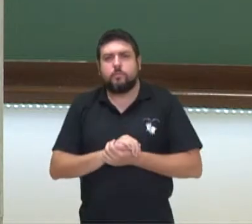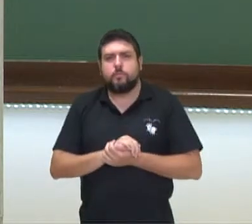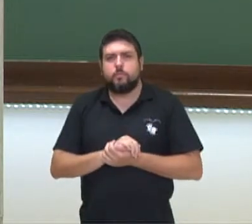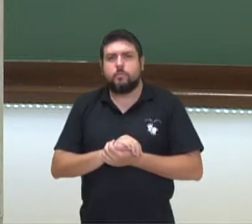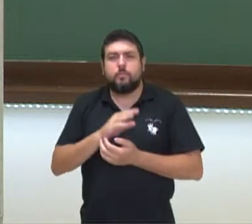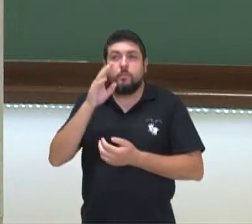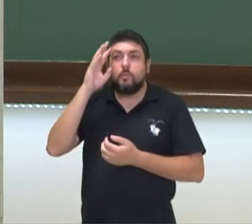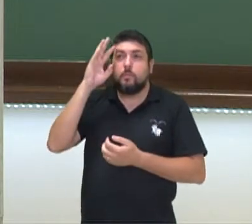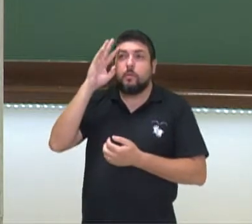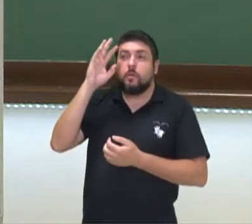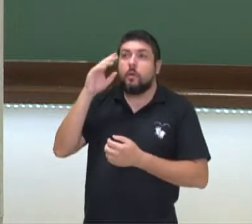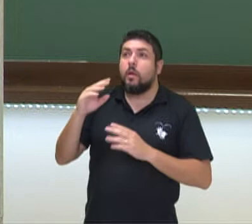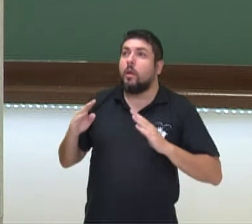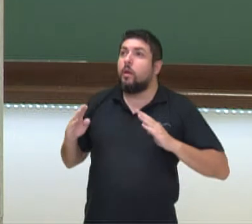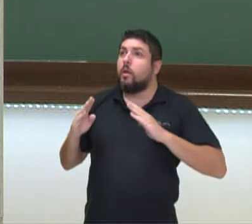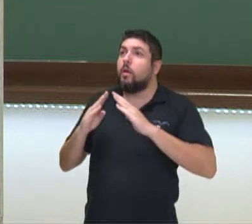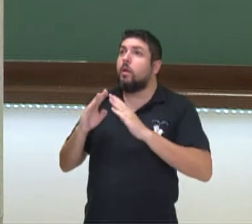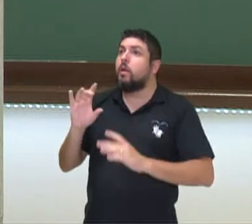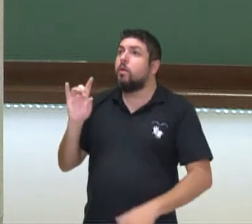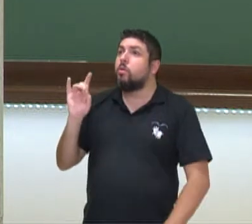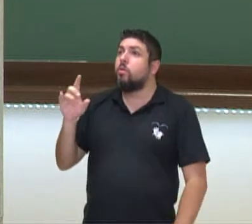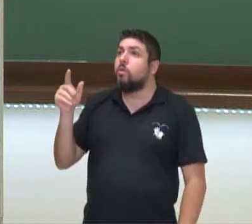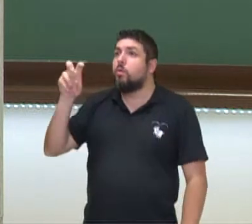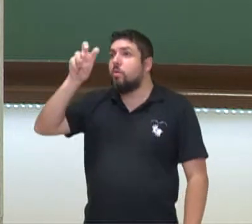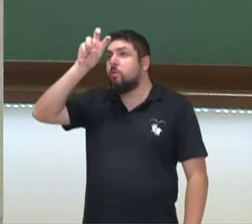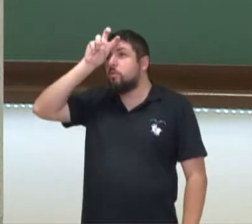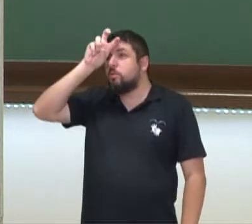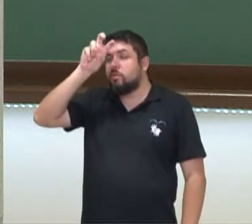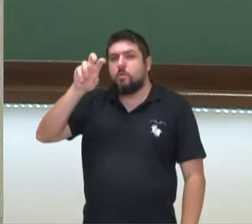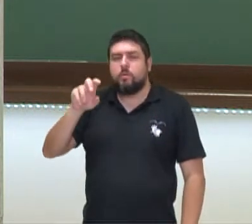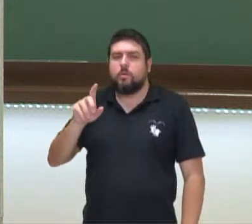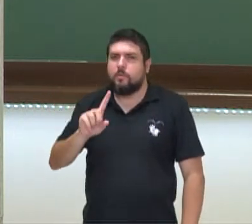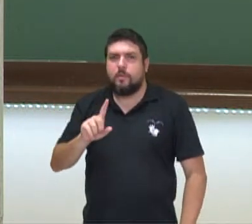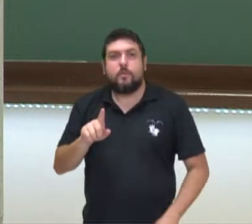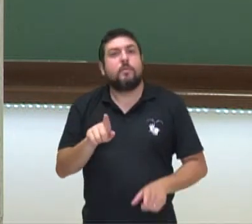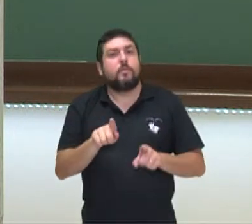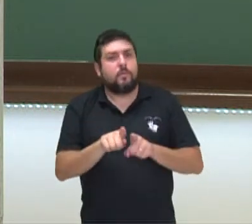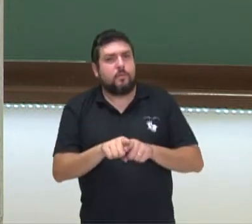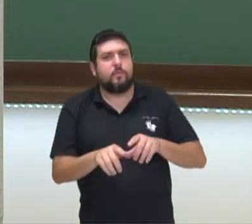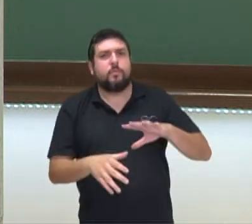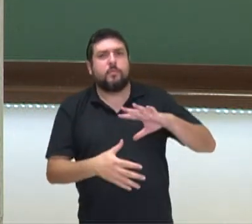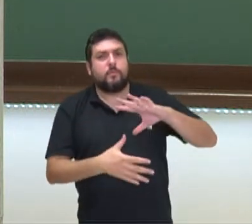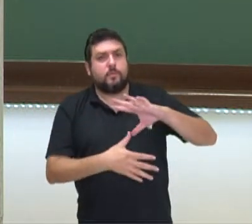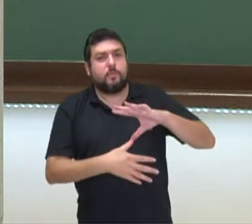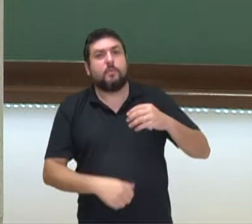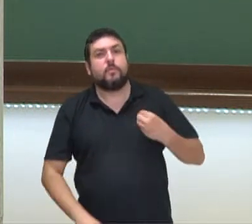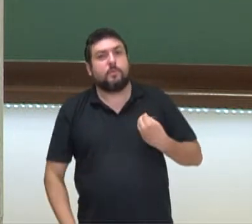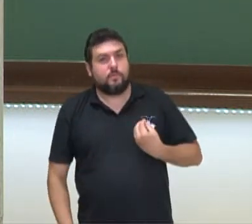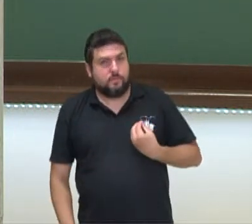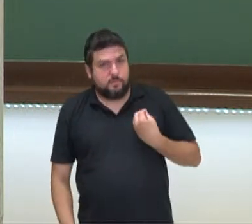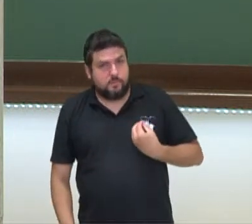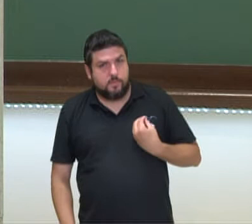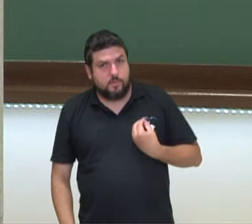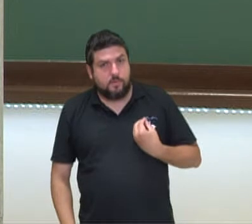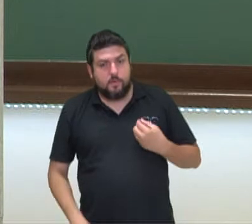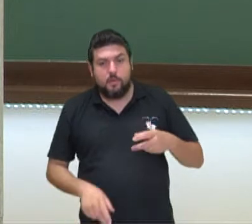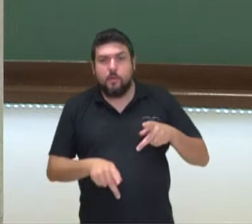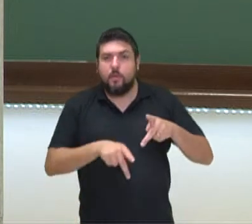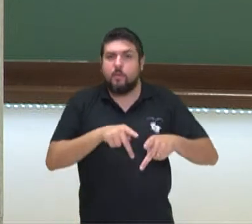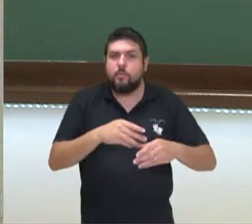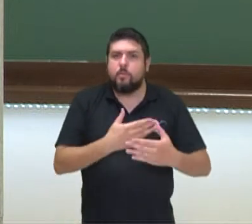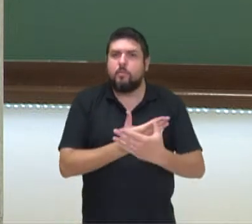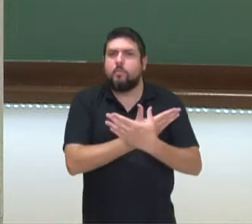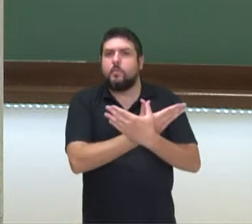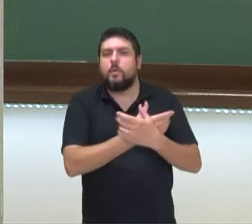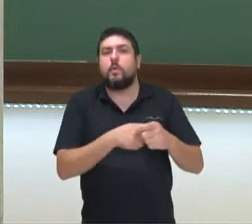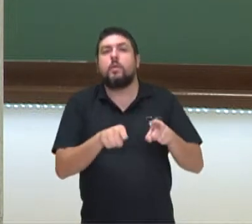existiam somente no Egito, não, né? Algumas civilizações aqui da América, como os maias, né? Como os astecas, também